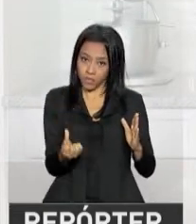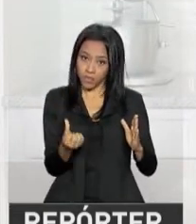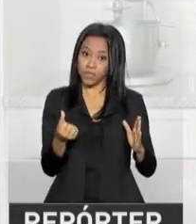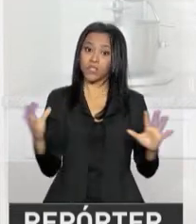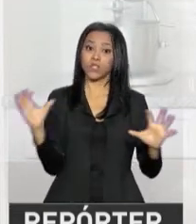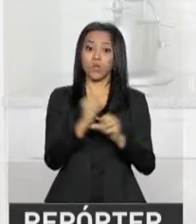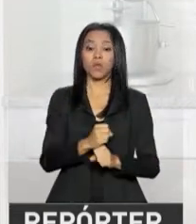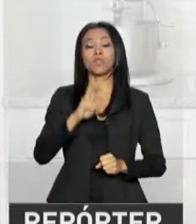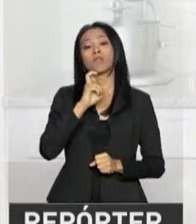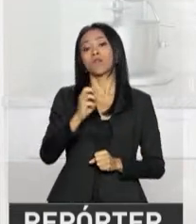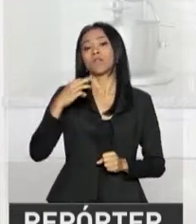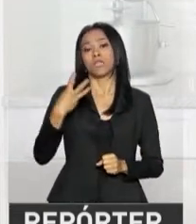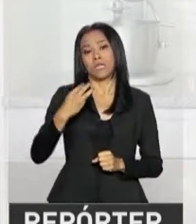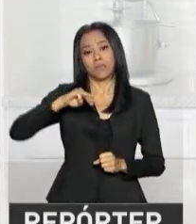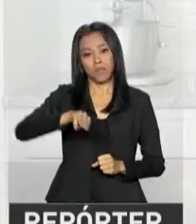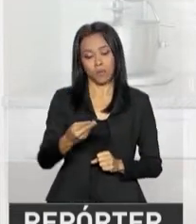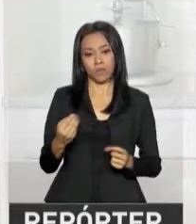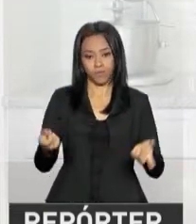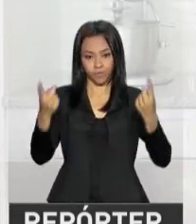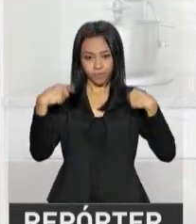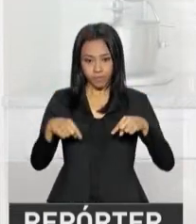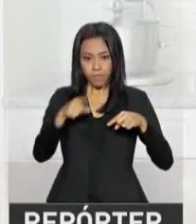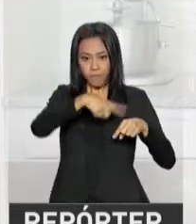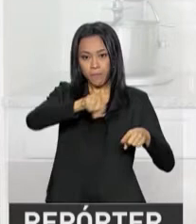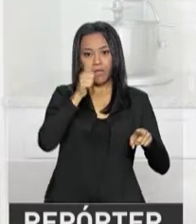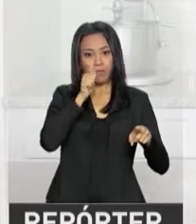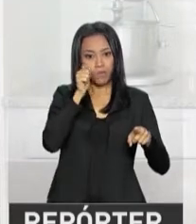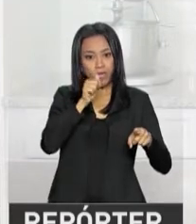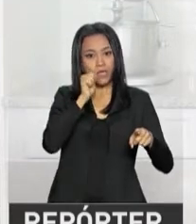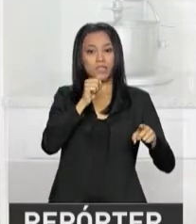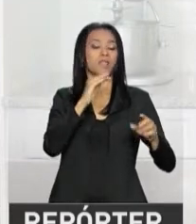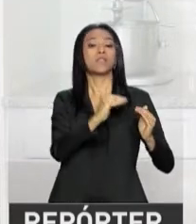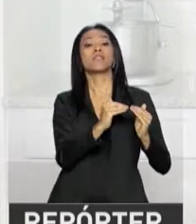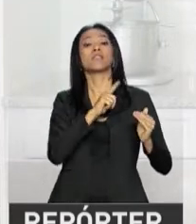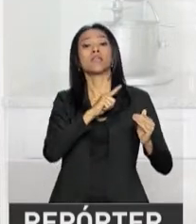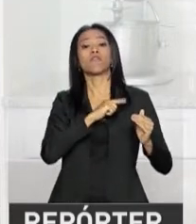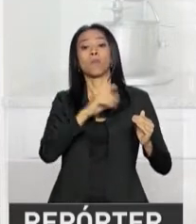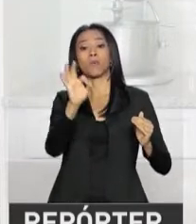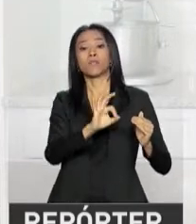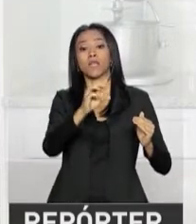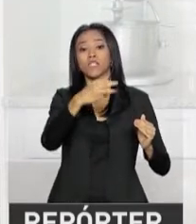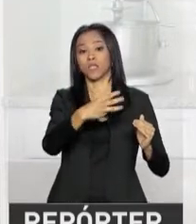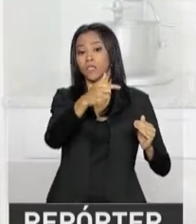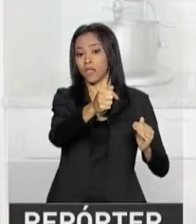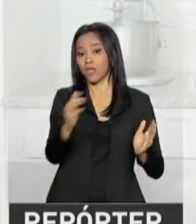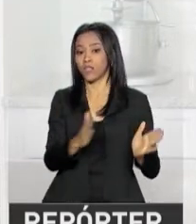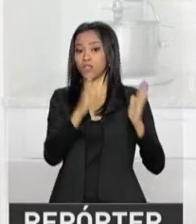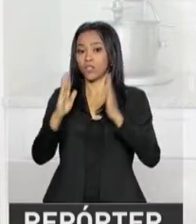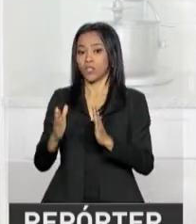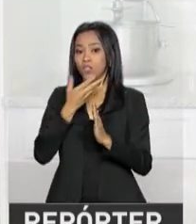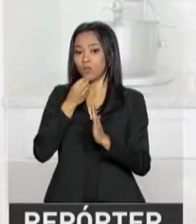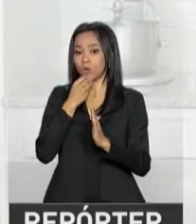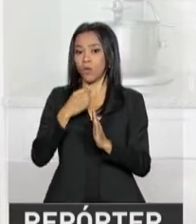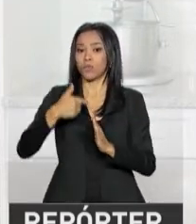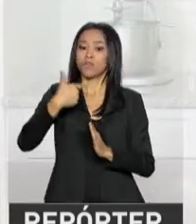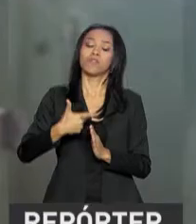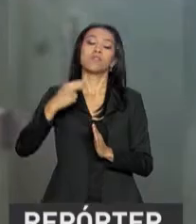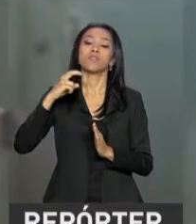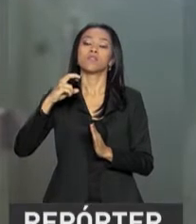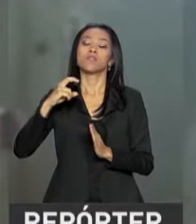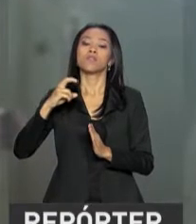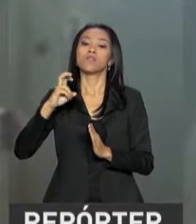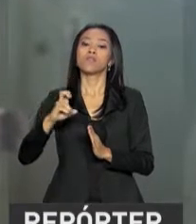3 milhões para as mulheres essa taxa foi de 37% e entre os homens ficou em 25,6 por cento